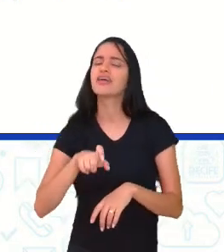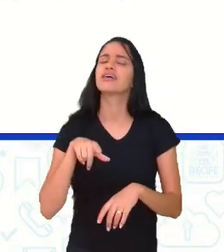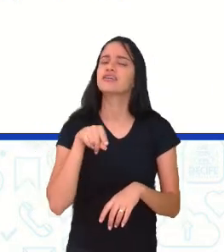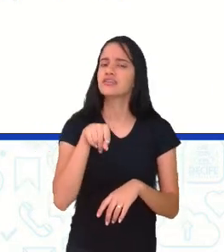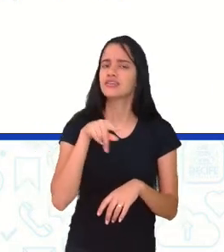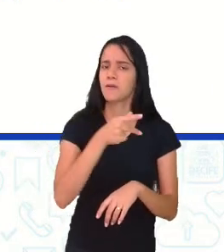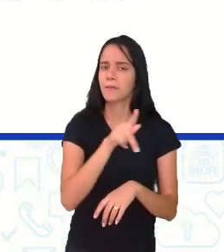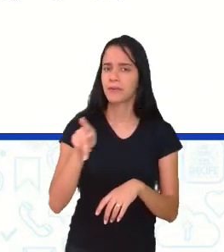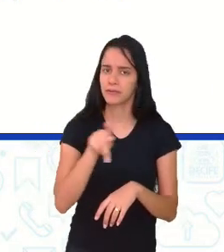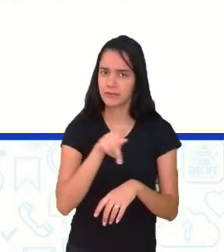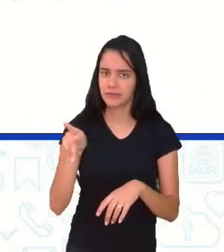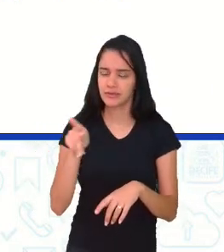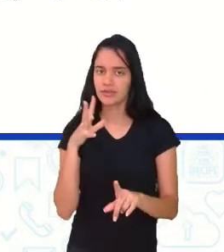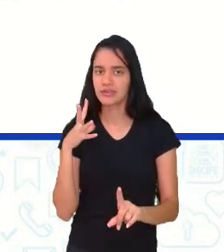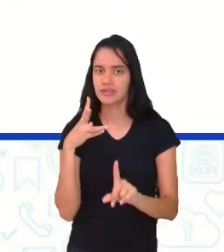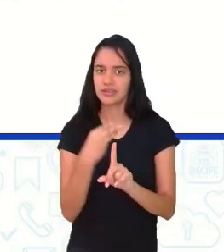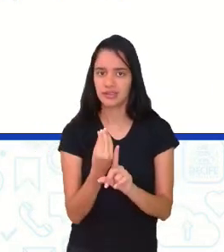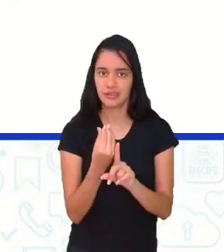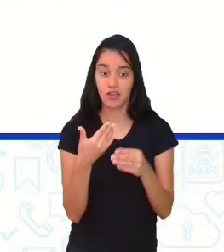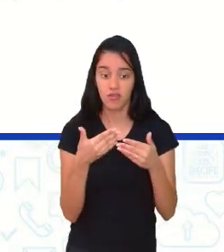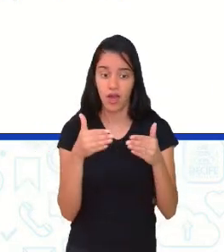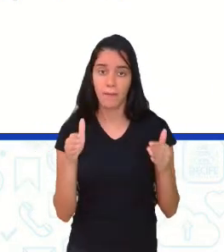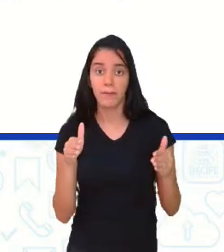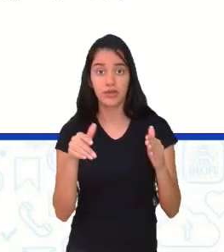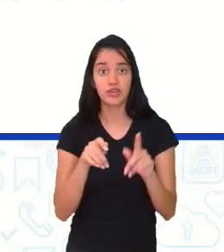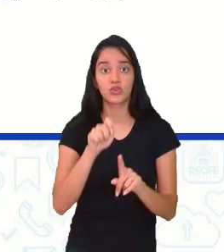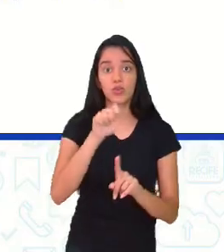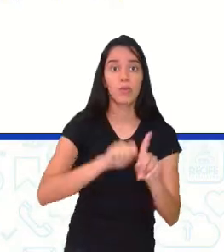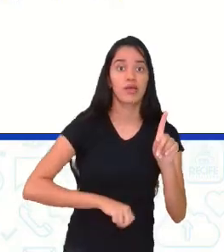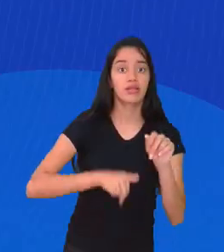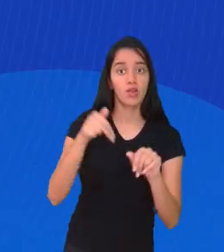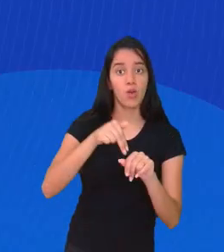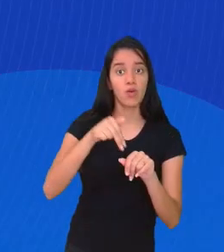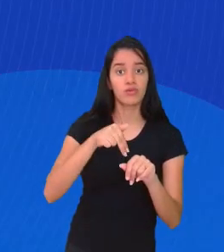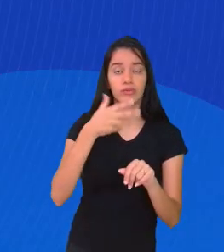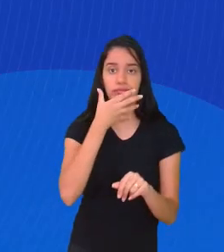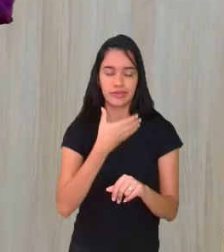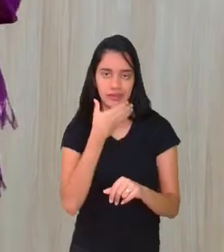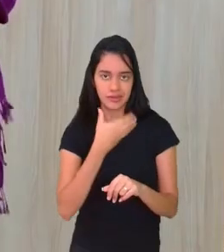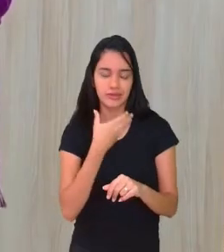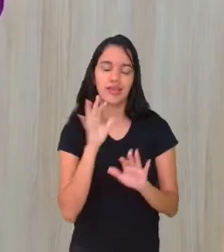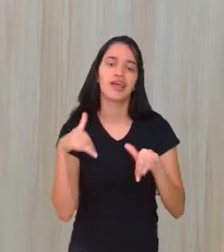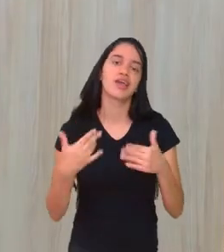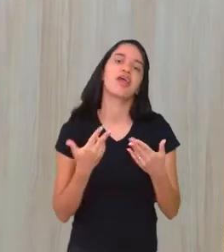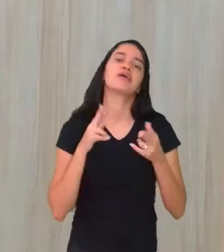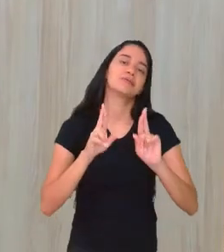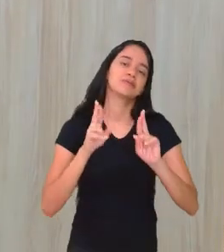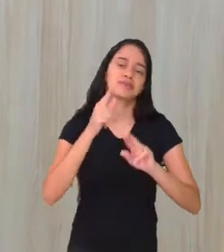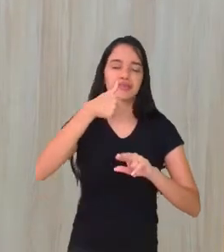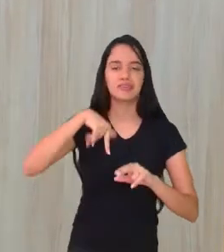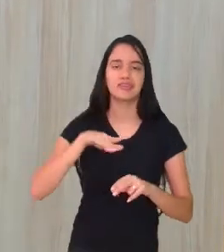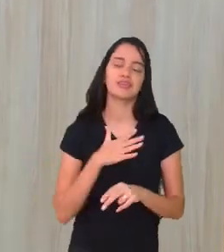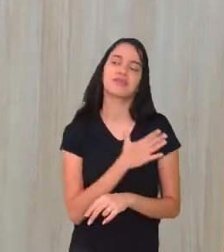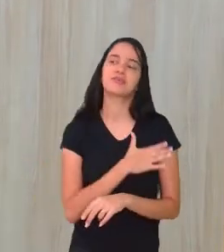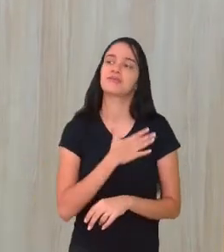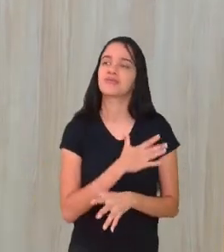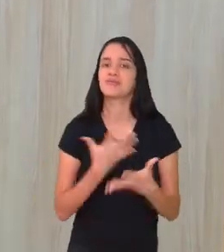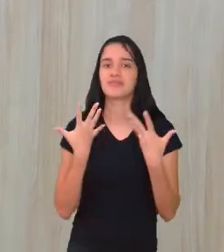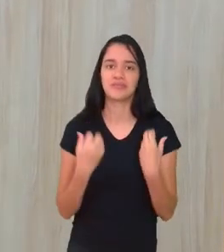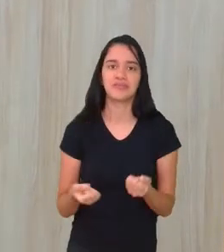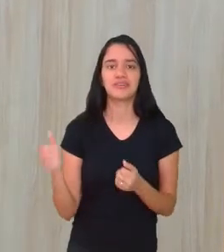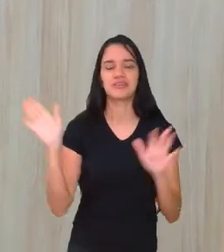sim. Vai abrir em novembro, viu? Novembro para dezembro. E espero que vocês tenham gostado. Vamos nos despedir,